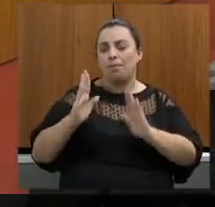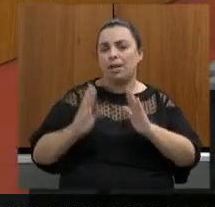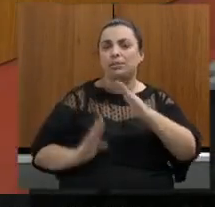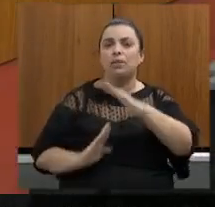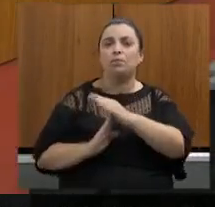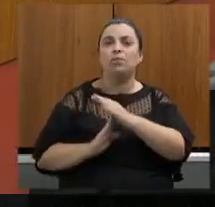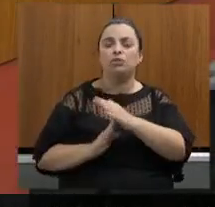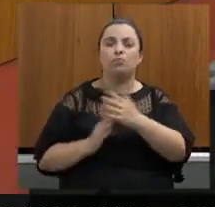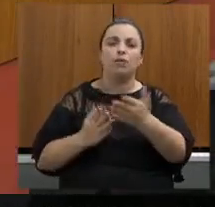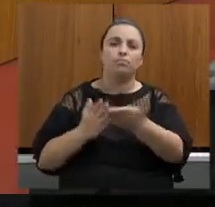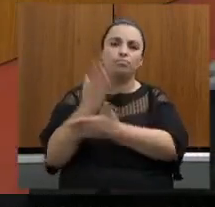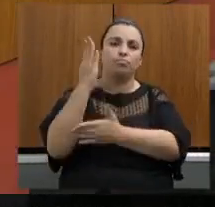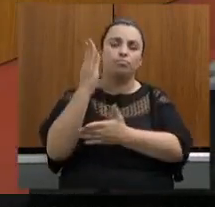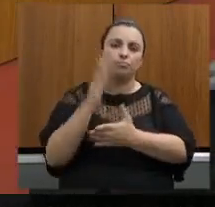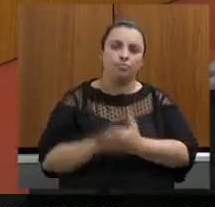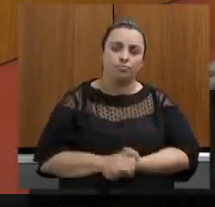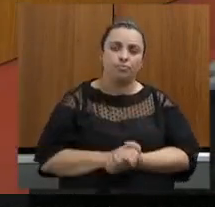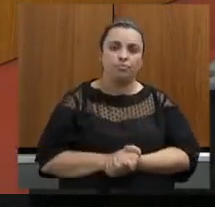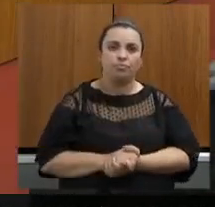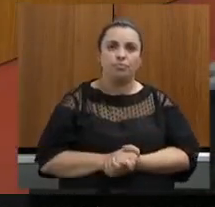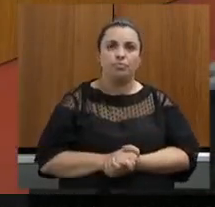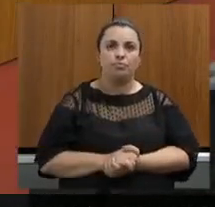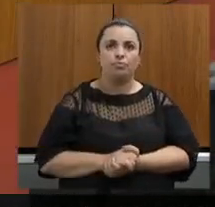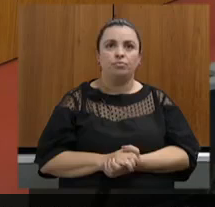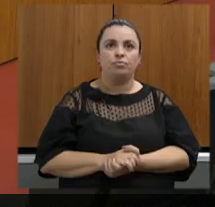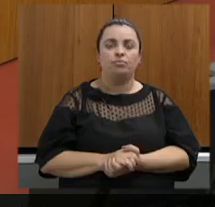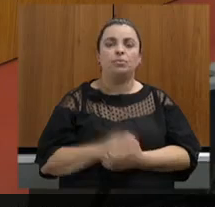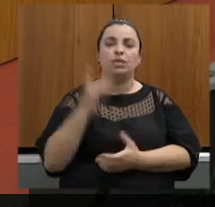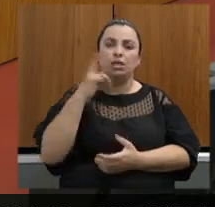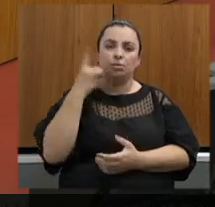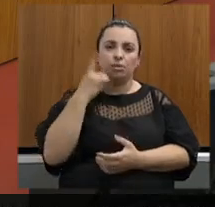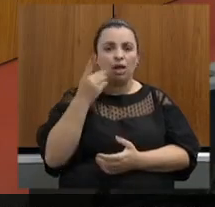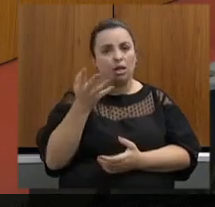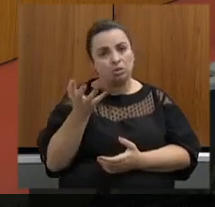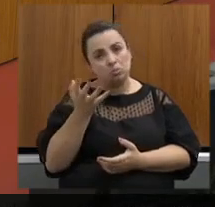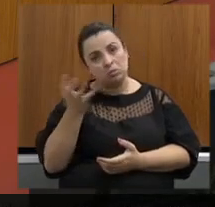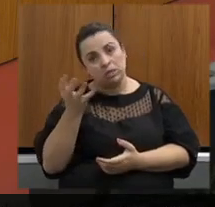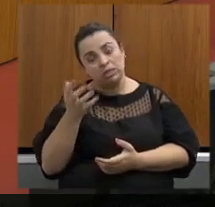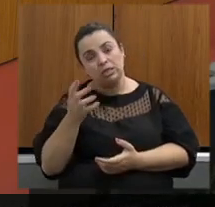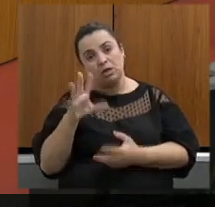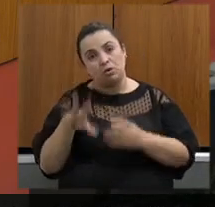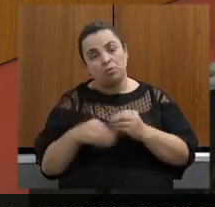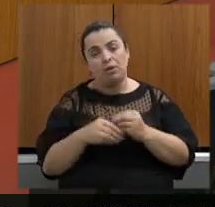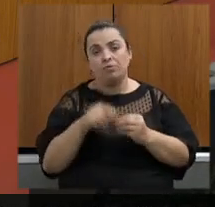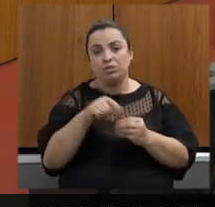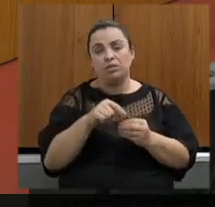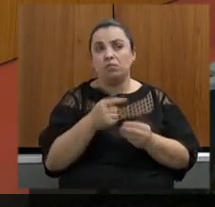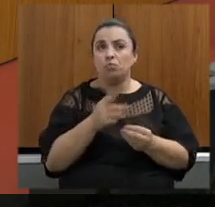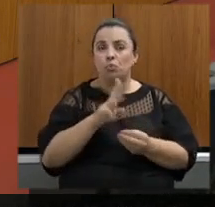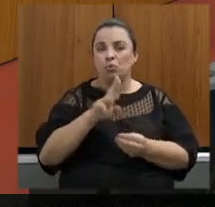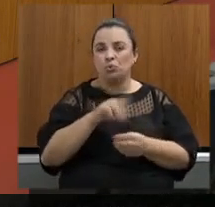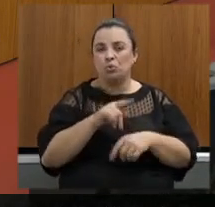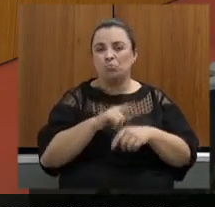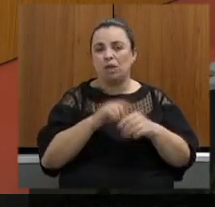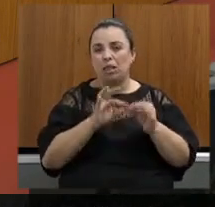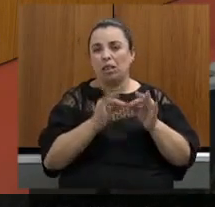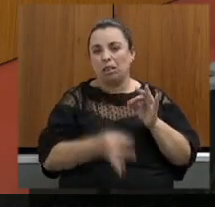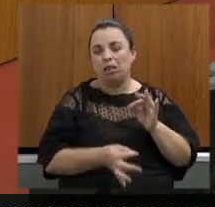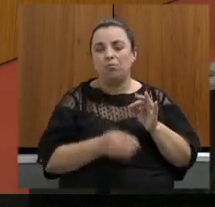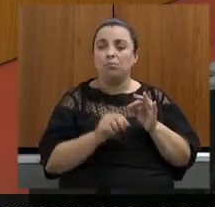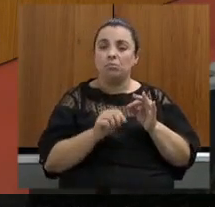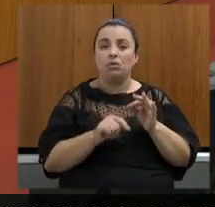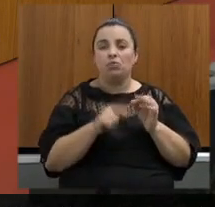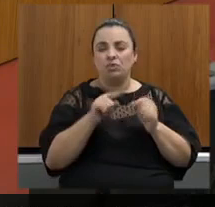obrigado deputados a você se ele ficar só quase o tempo total mas pode ser doença